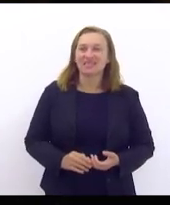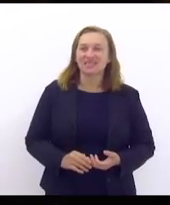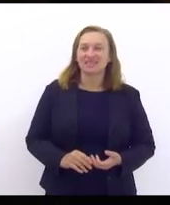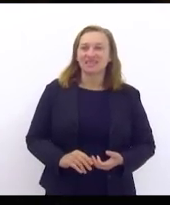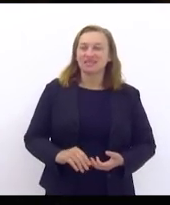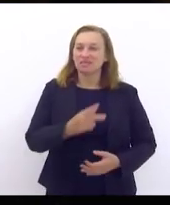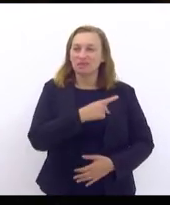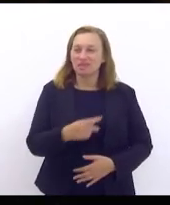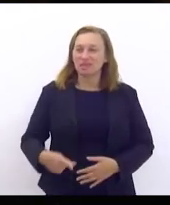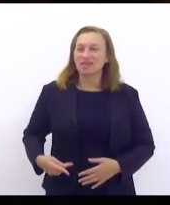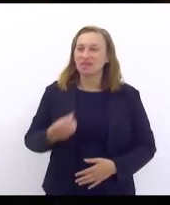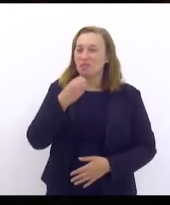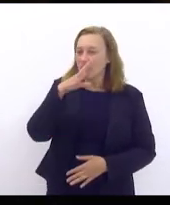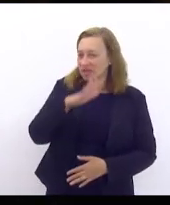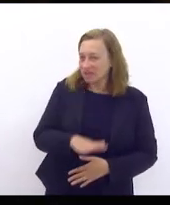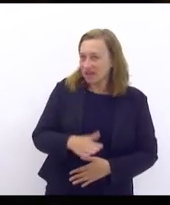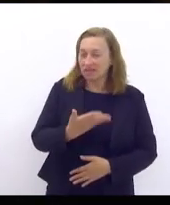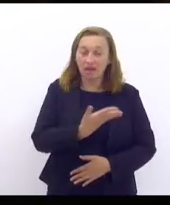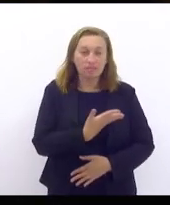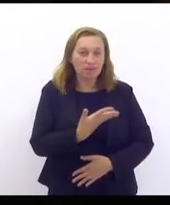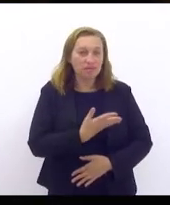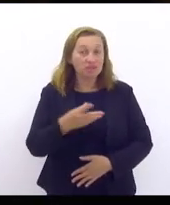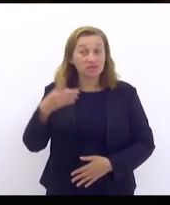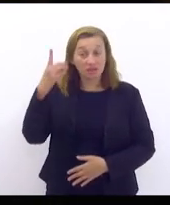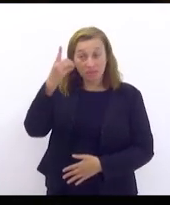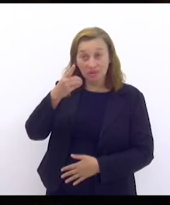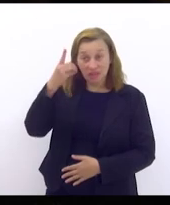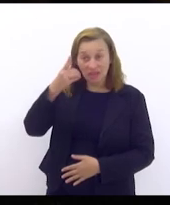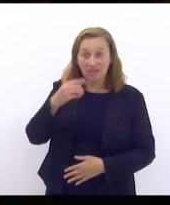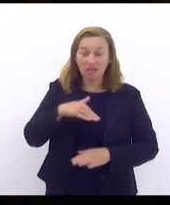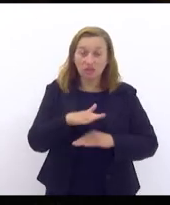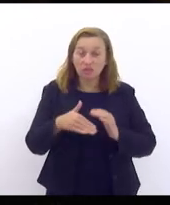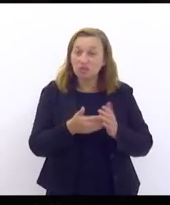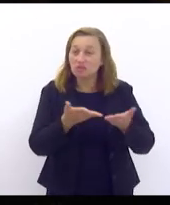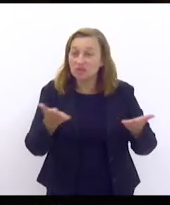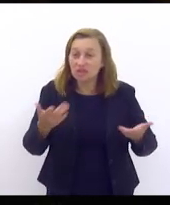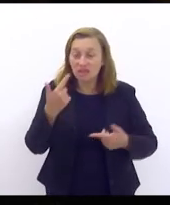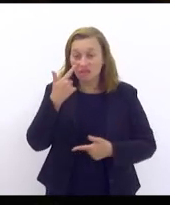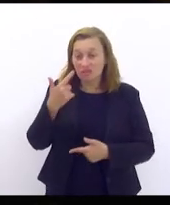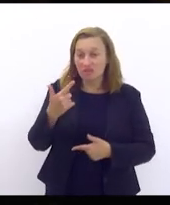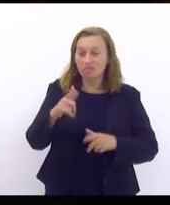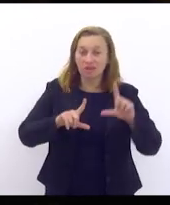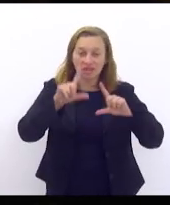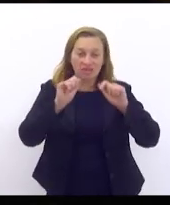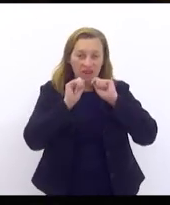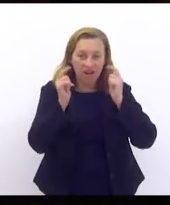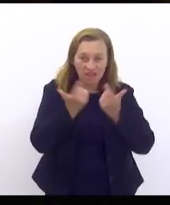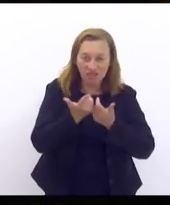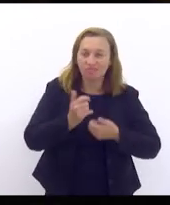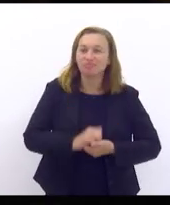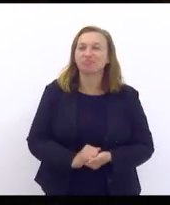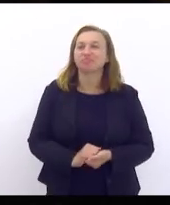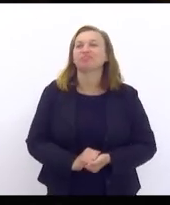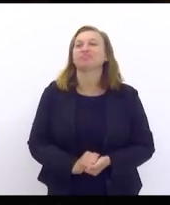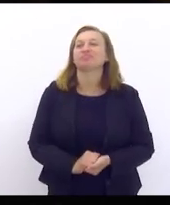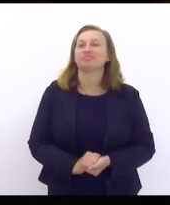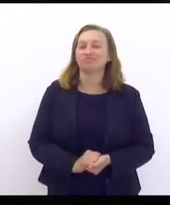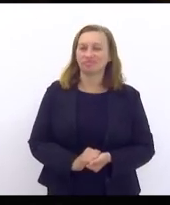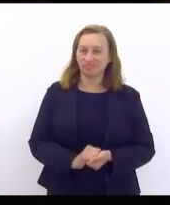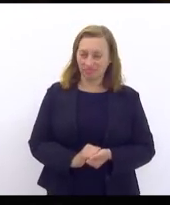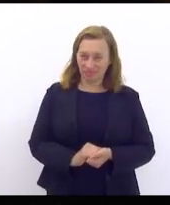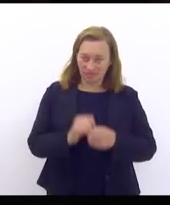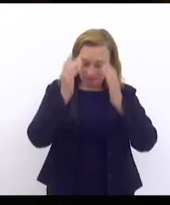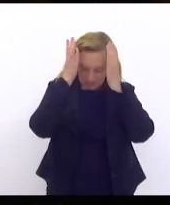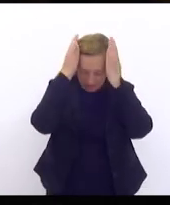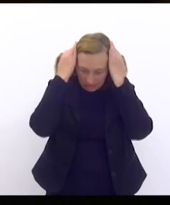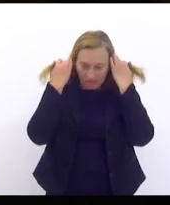Presidente, boa tarde, presidente. Boa tarde, nobres colegas parlamentares, público presente, quem nos assiste pela TV Alerj.